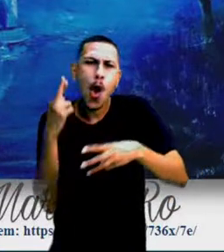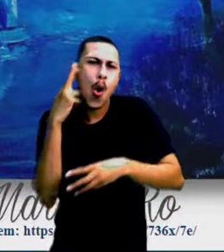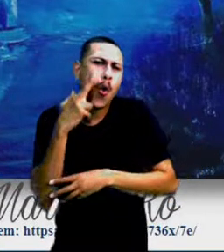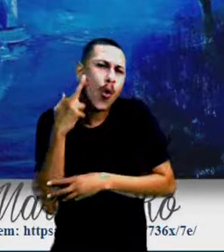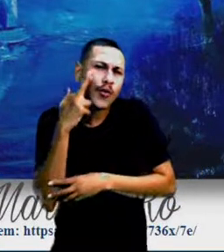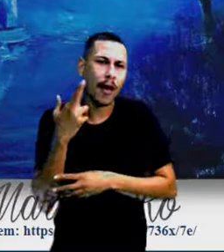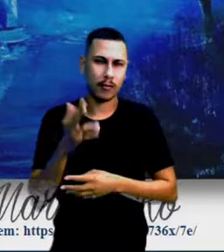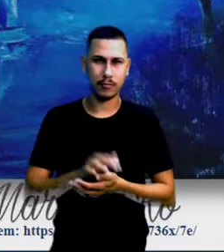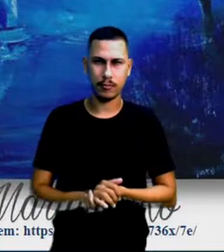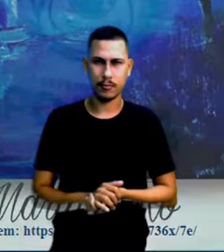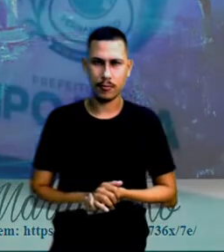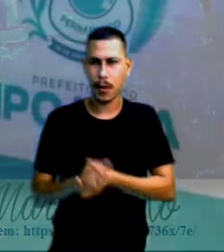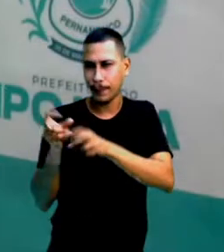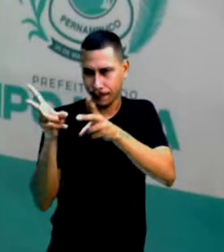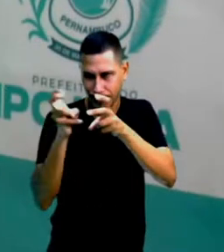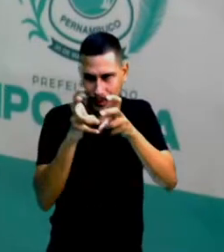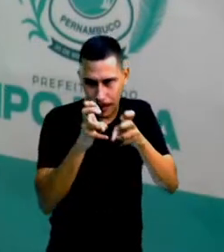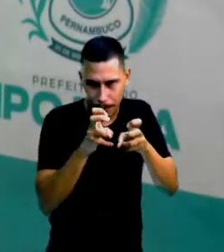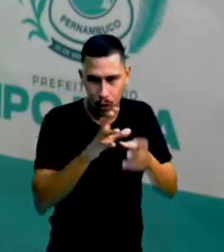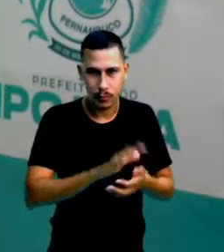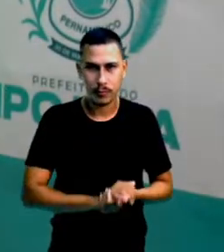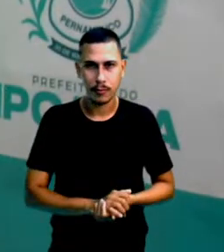Agora volta para mim. Percebam.